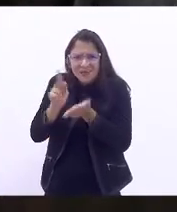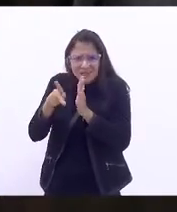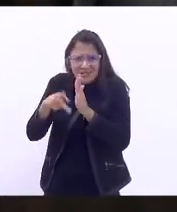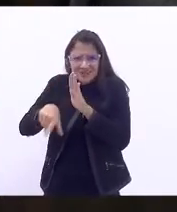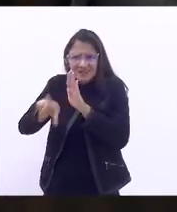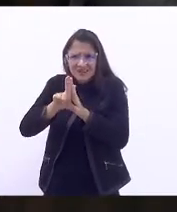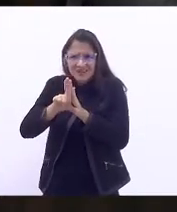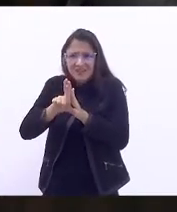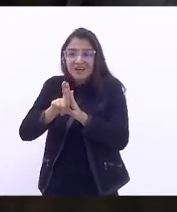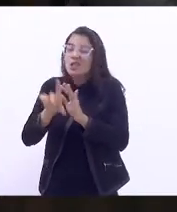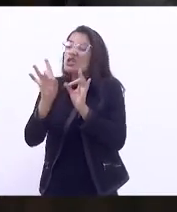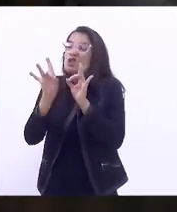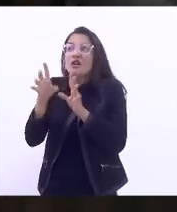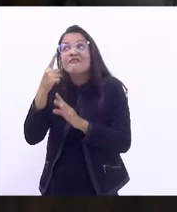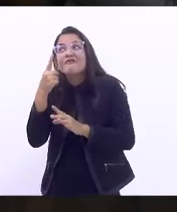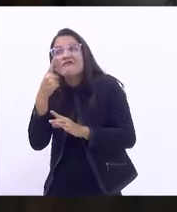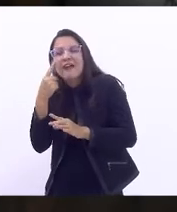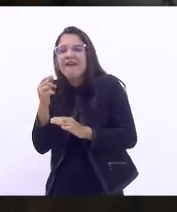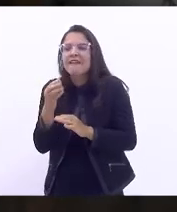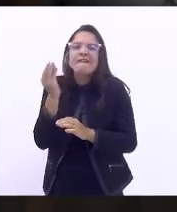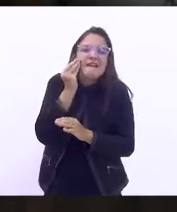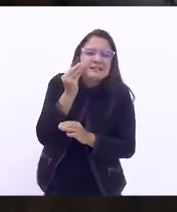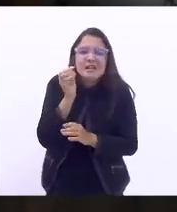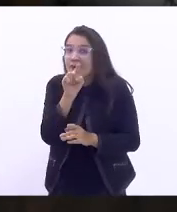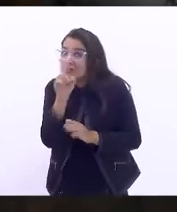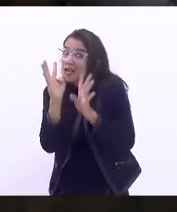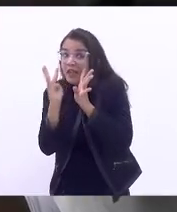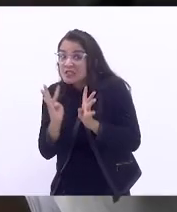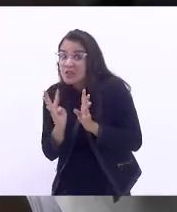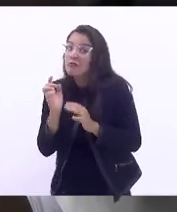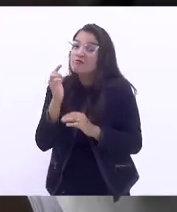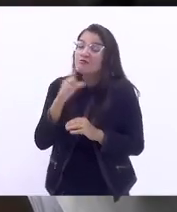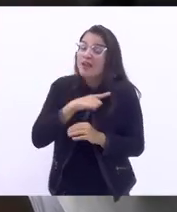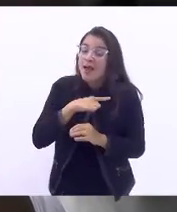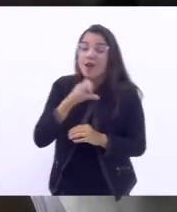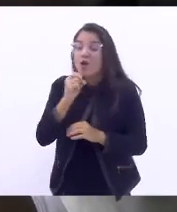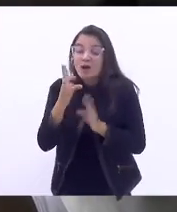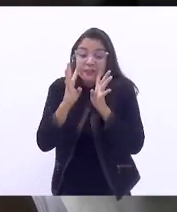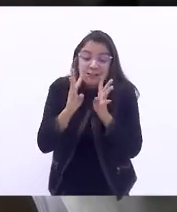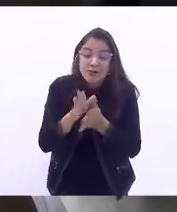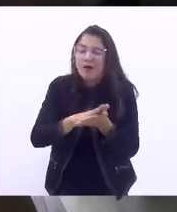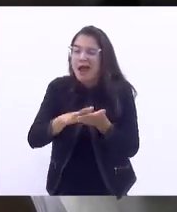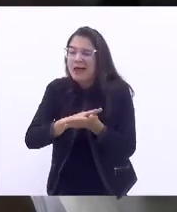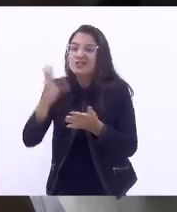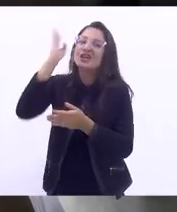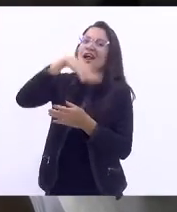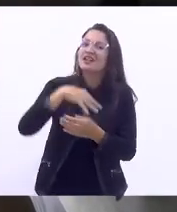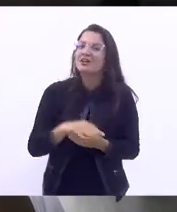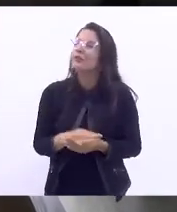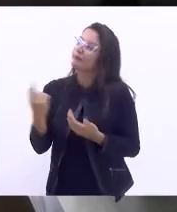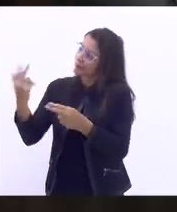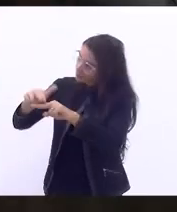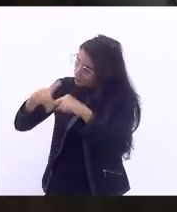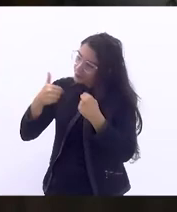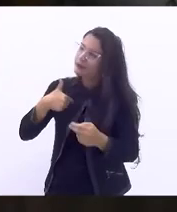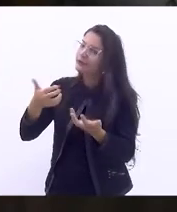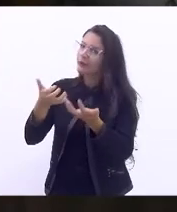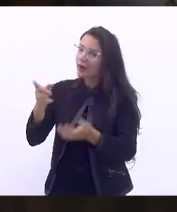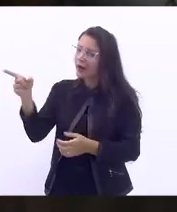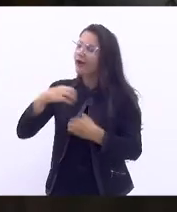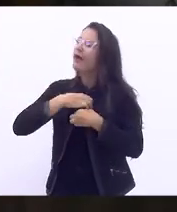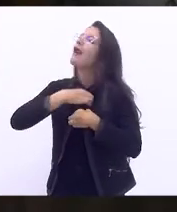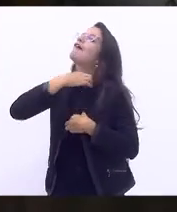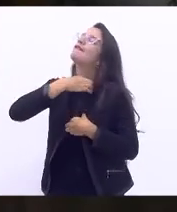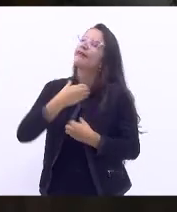nós estamos prestando atenção nos trabalhos. Por isso que eu quero que ele use gravata para fazer um upgrade.